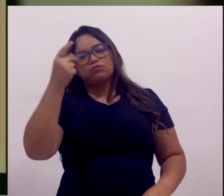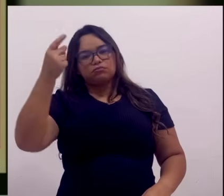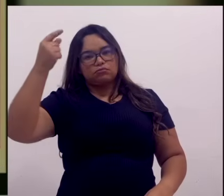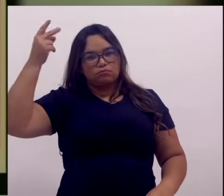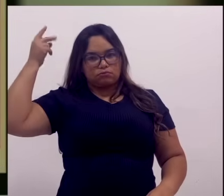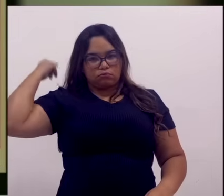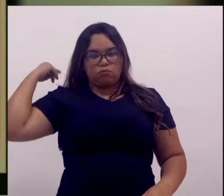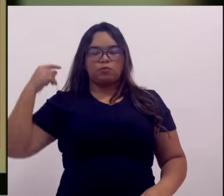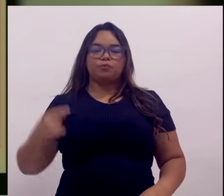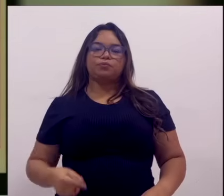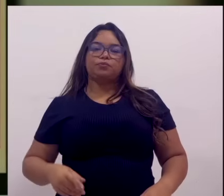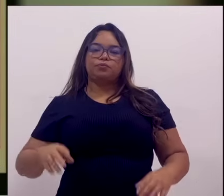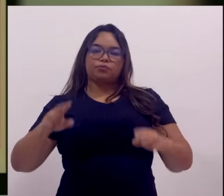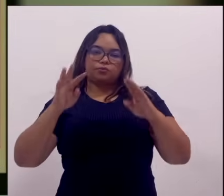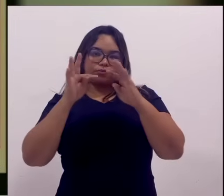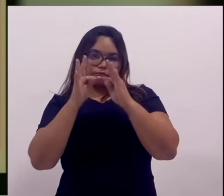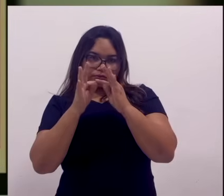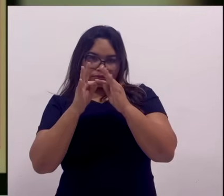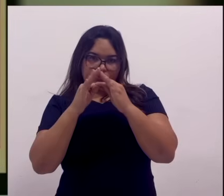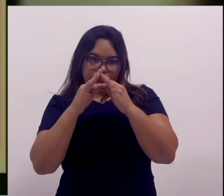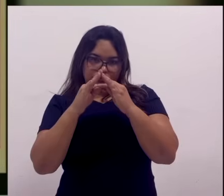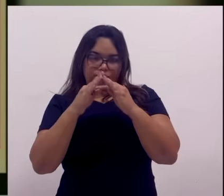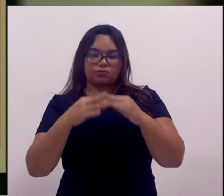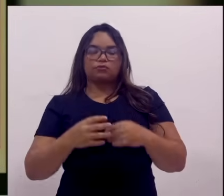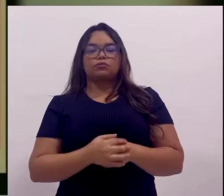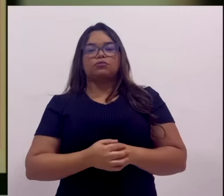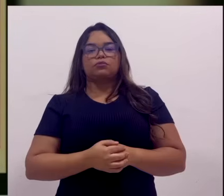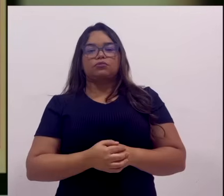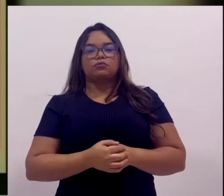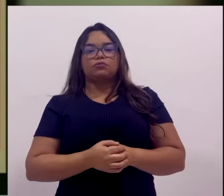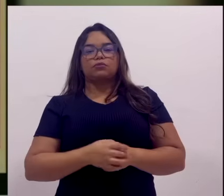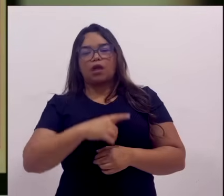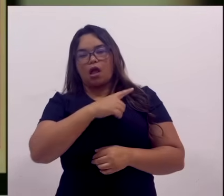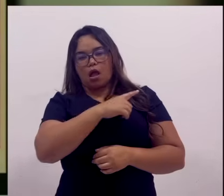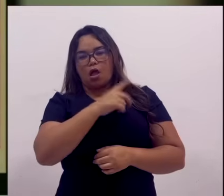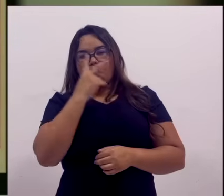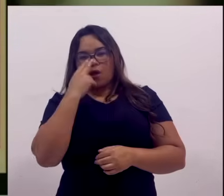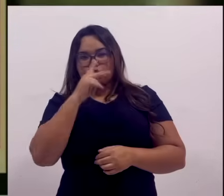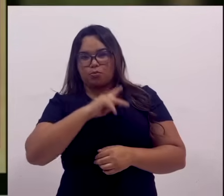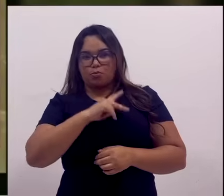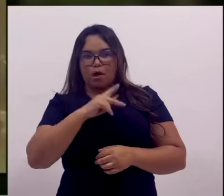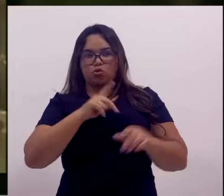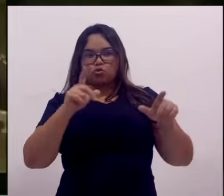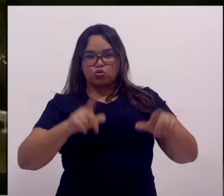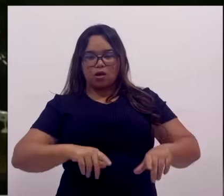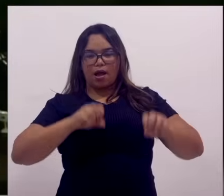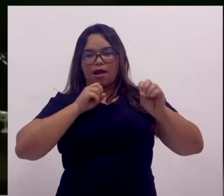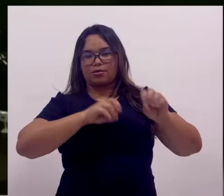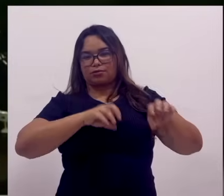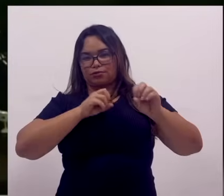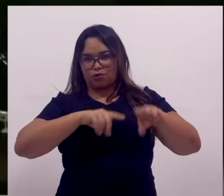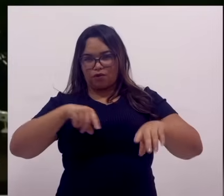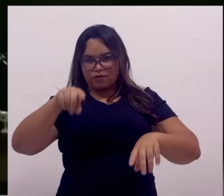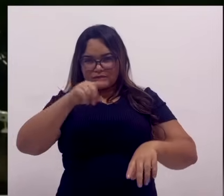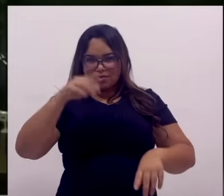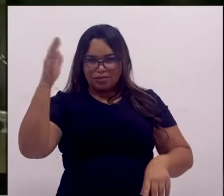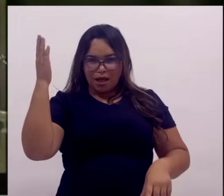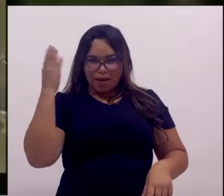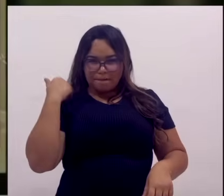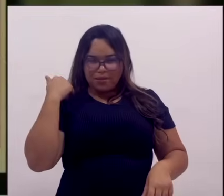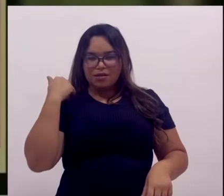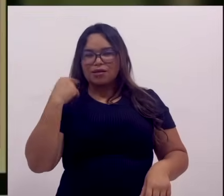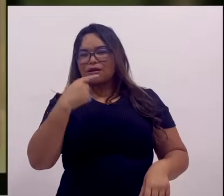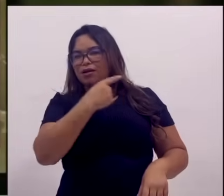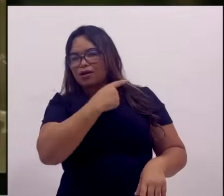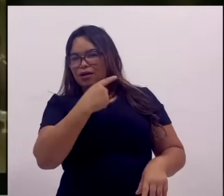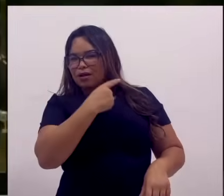sinagoga que foi aberta e limpa. Aqui é provavelmente onde Paulo ensinou. Quem sabe Paulo esteve